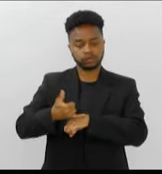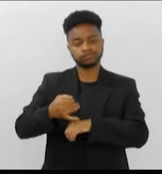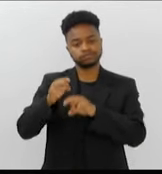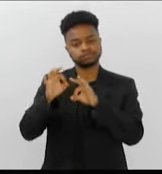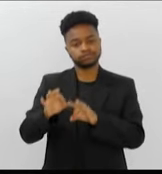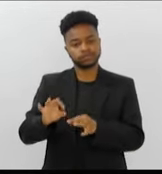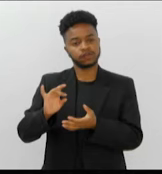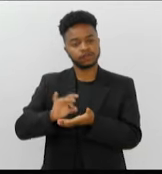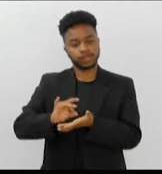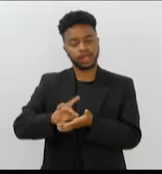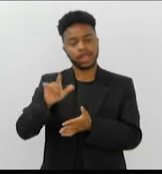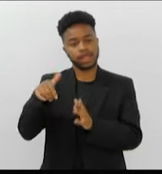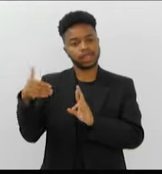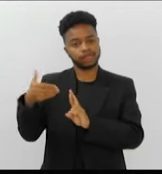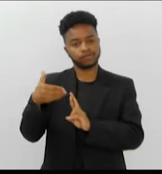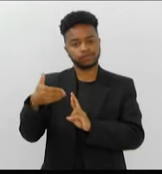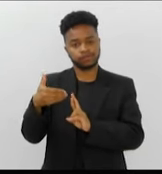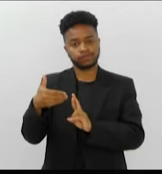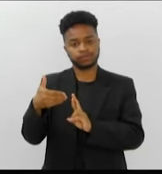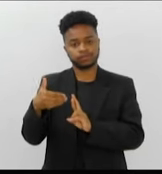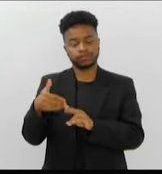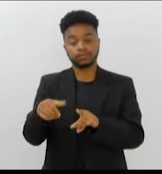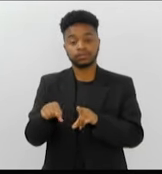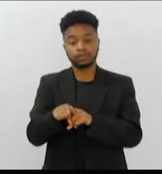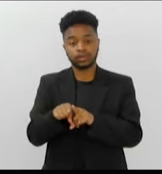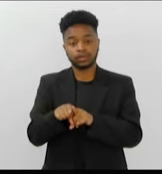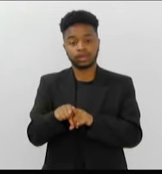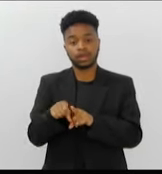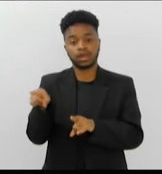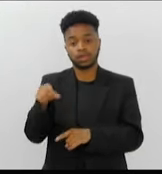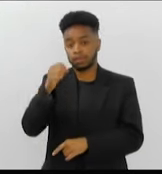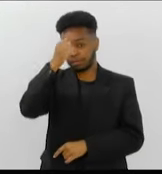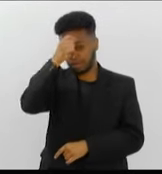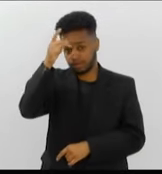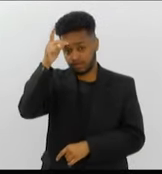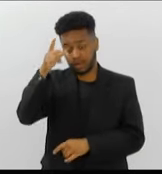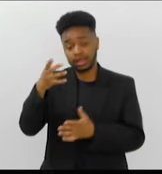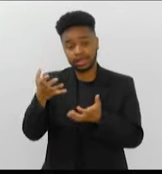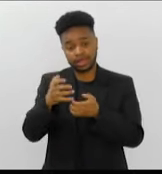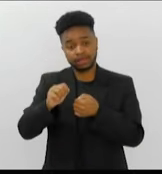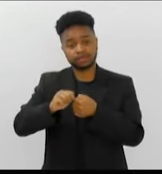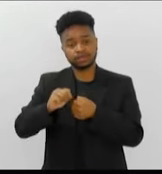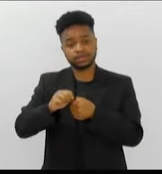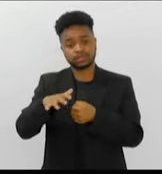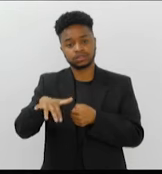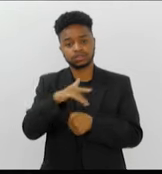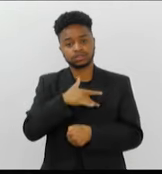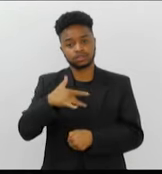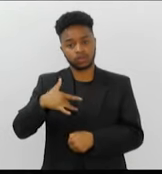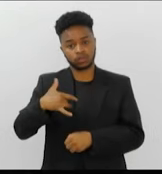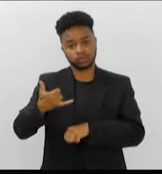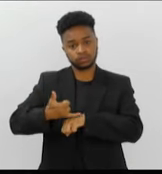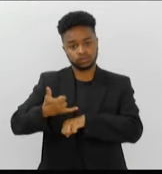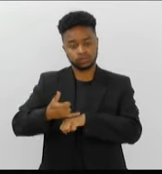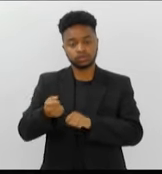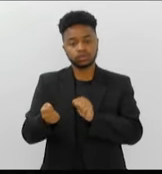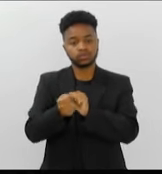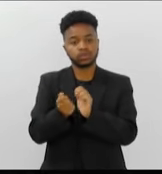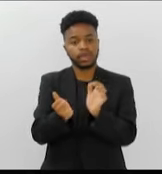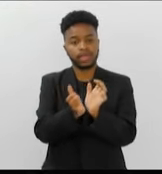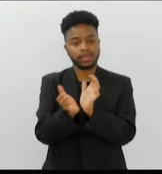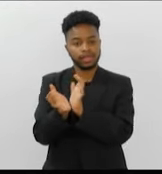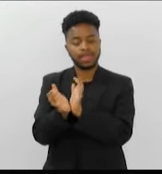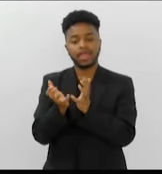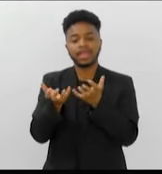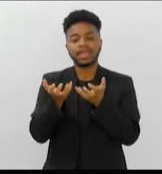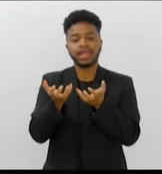uma referência, e o Neto quer fazer da saúde de Volta Redonda, junto com a sua equipe, a melhor